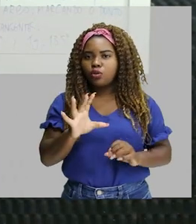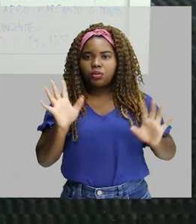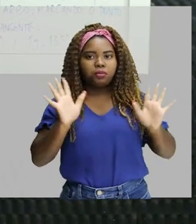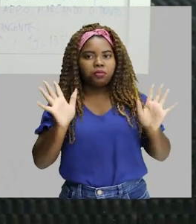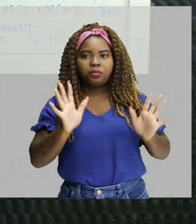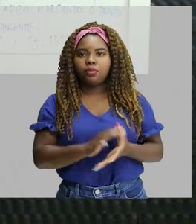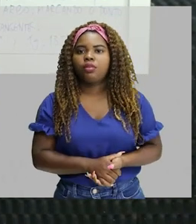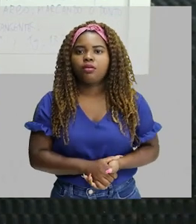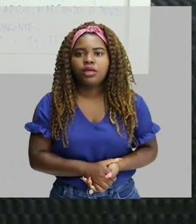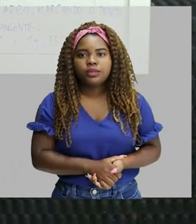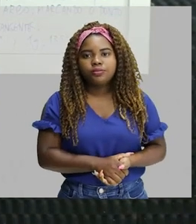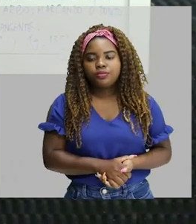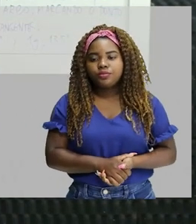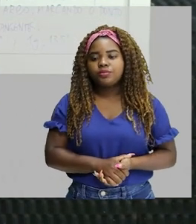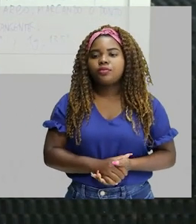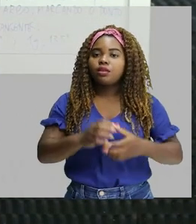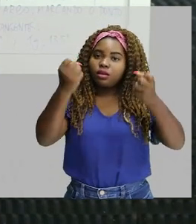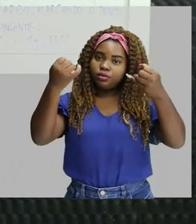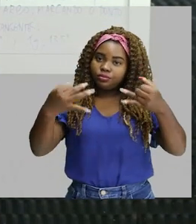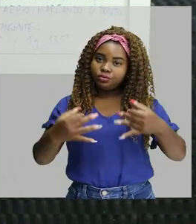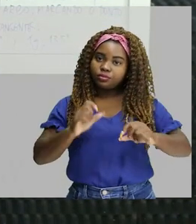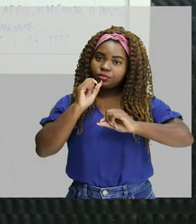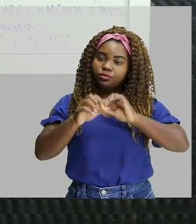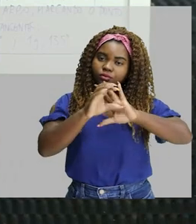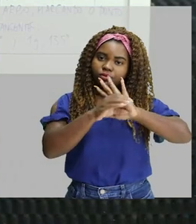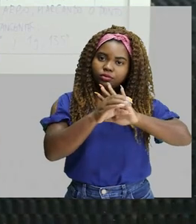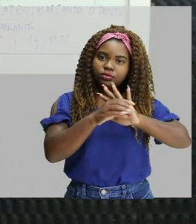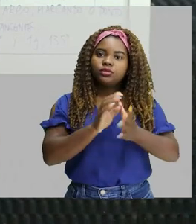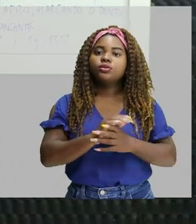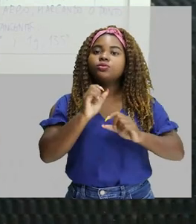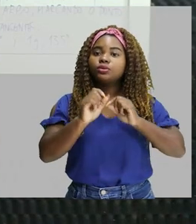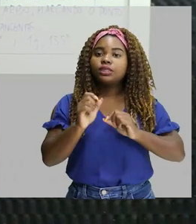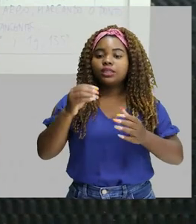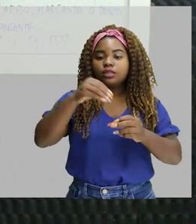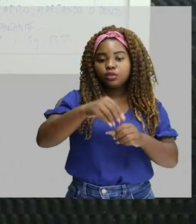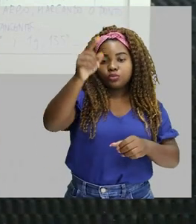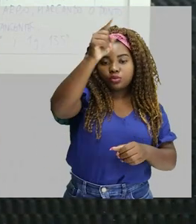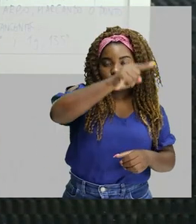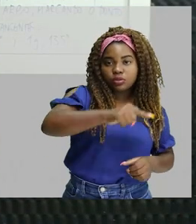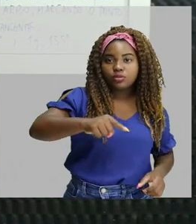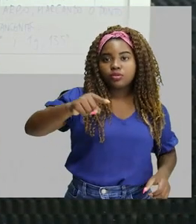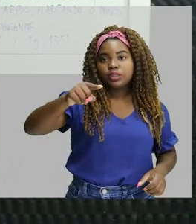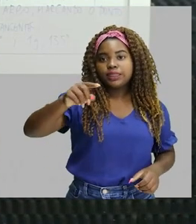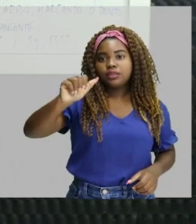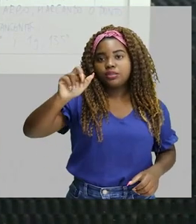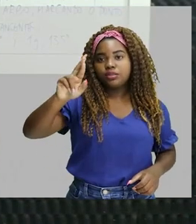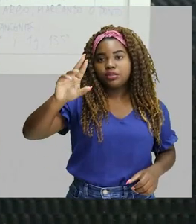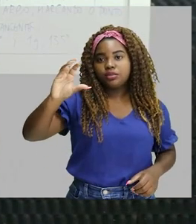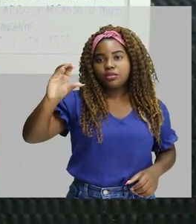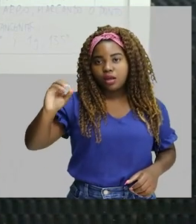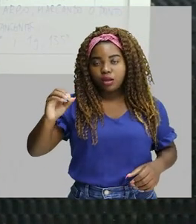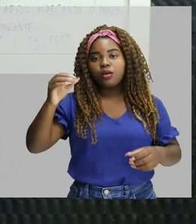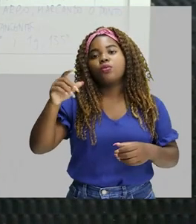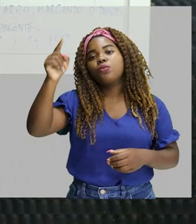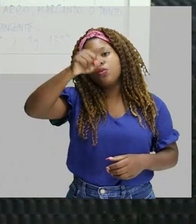seno o cosseno e a tangente de um arco no ciclo trigonométrico tá entender essa ideia para